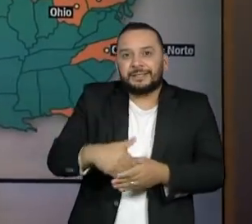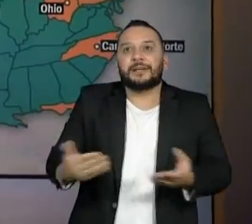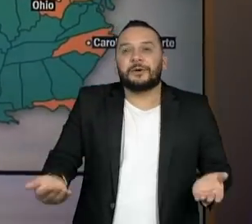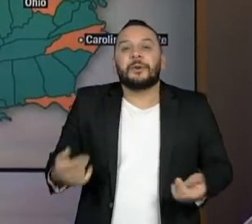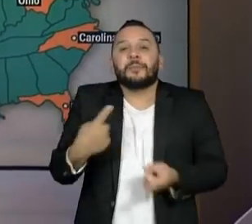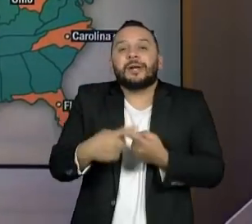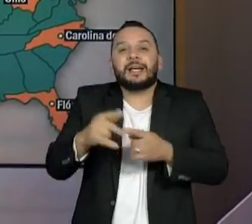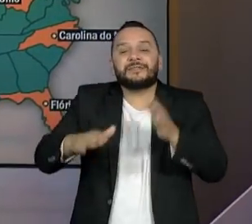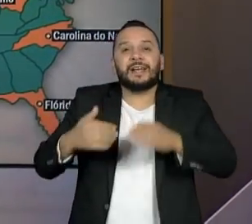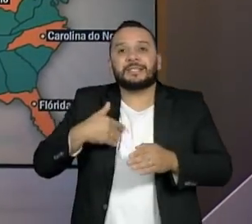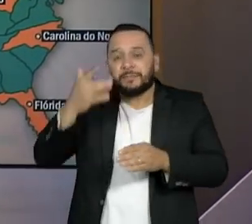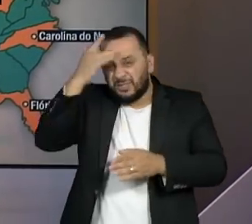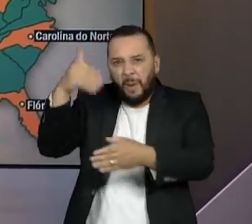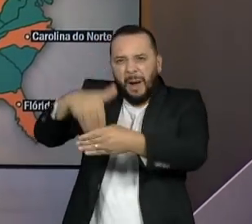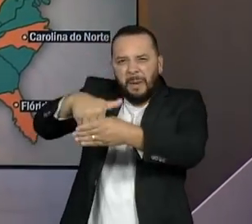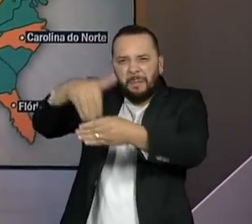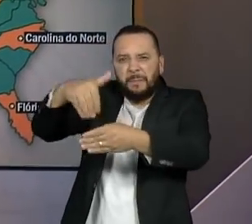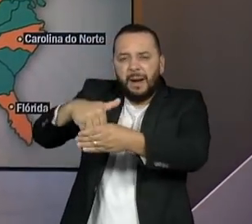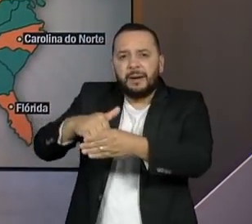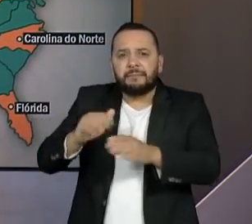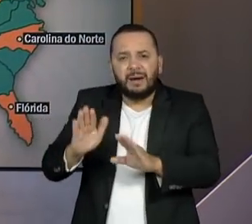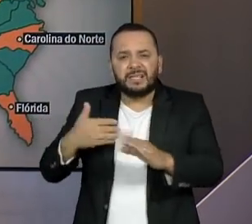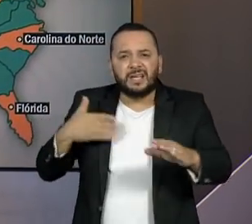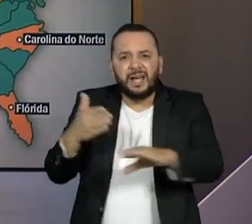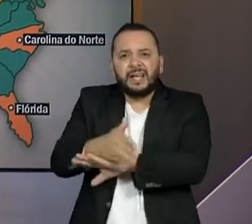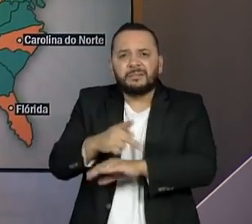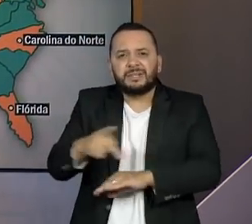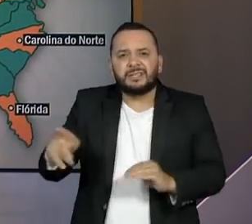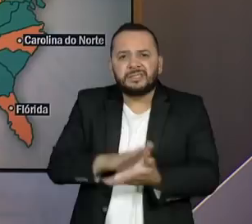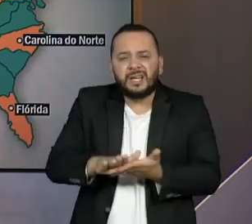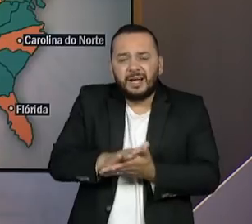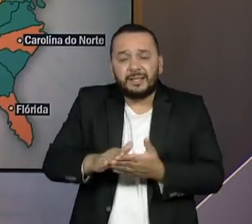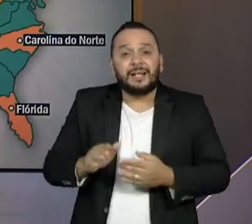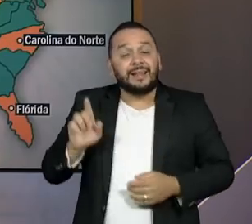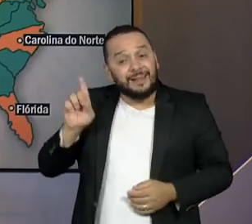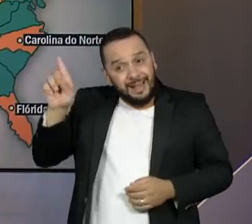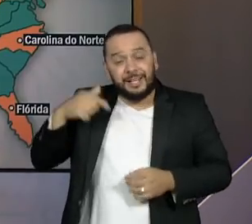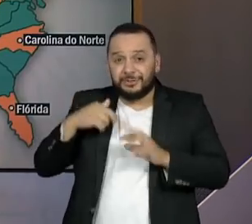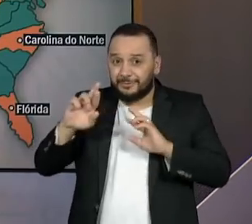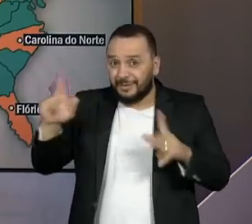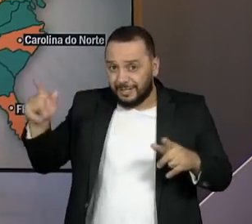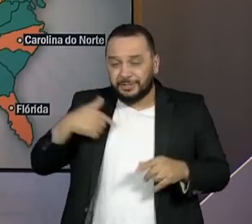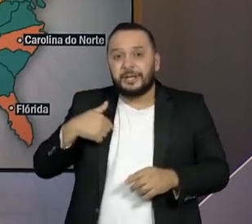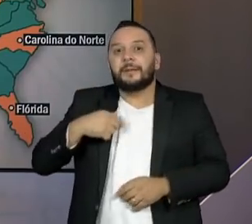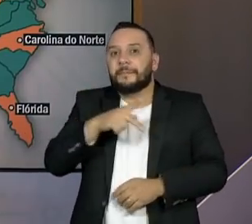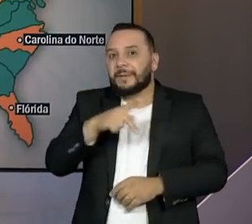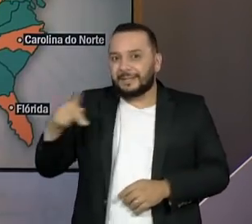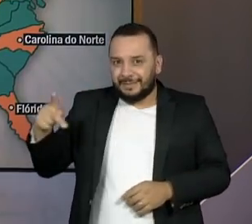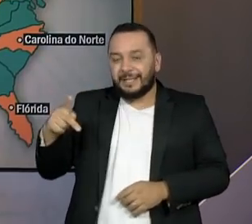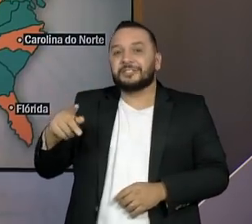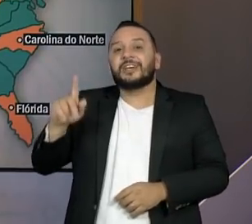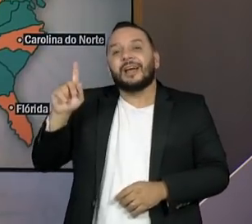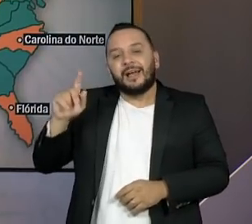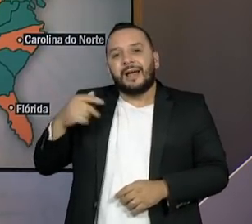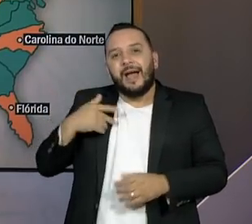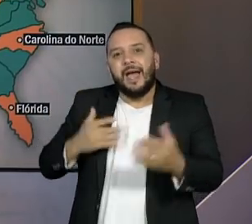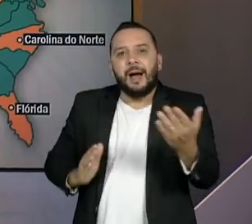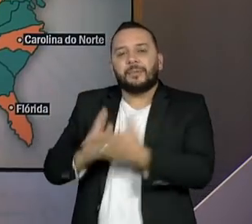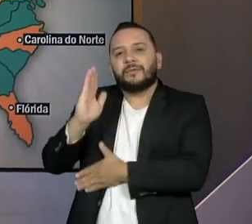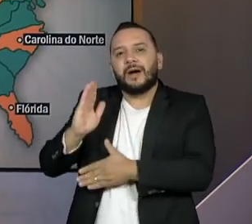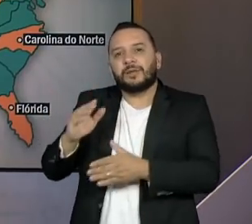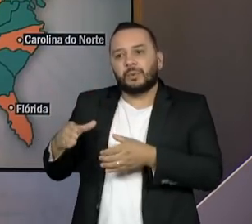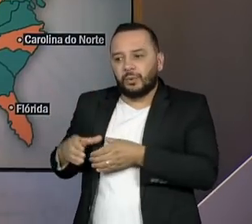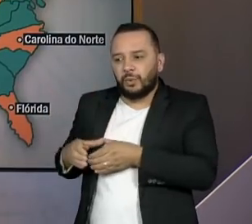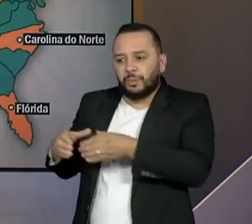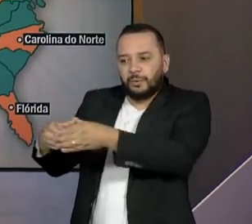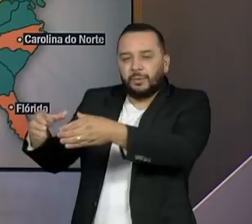leva. Nos Estados Unidos, a disputa pela Casa Branca é diferente. O presidente é eleito de modo indireto pelos colégios eleitorais. Cada estado